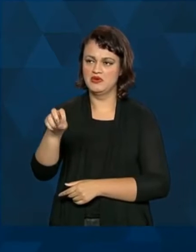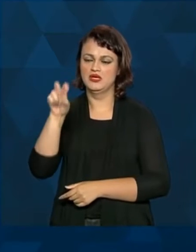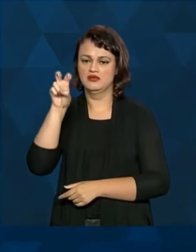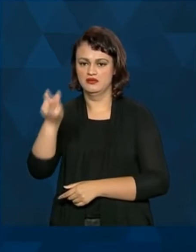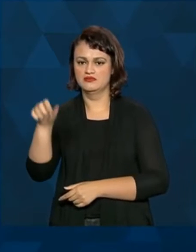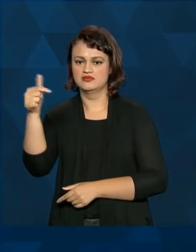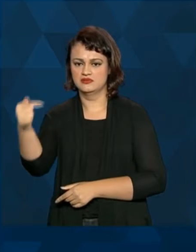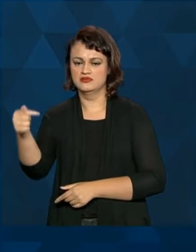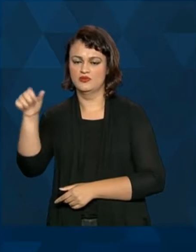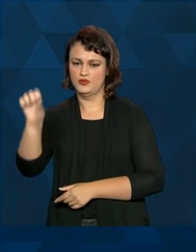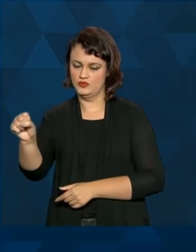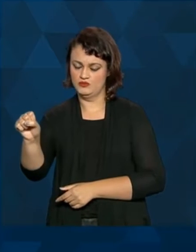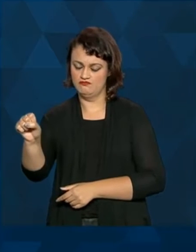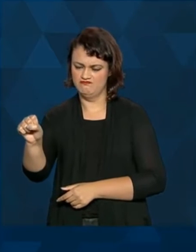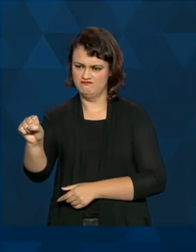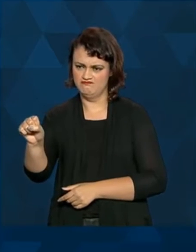265.578